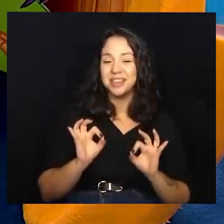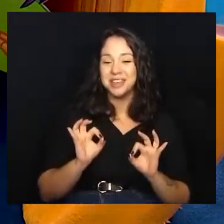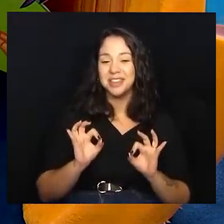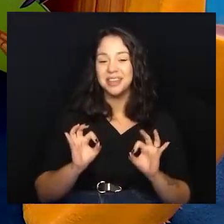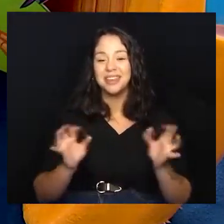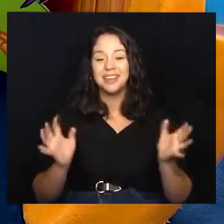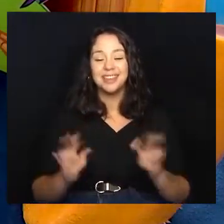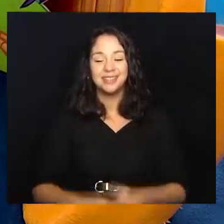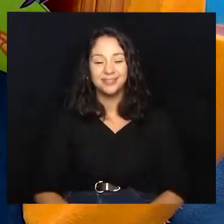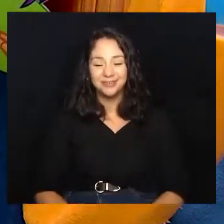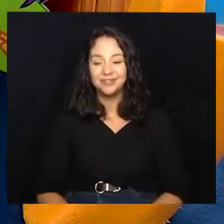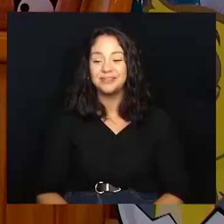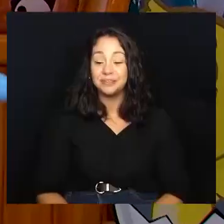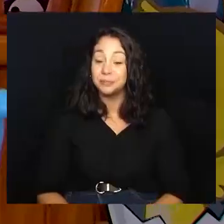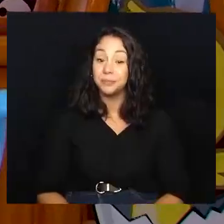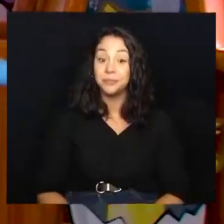sim!